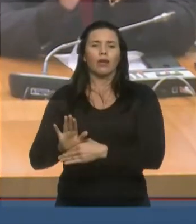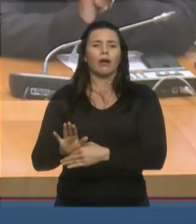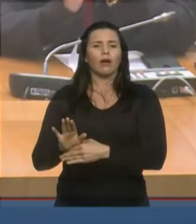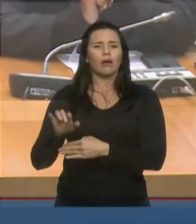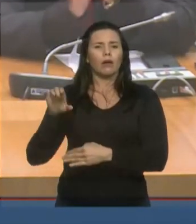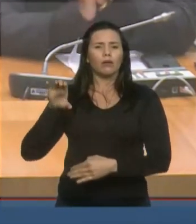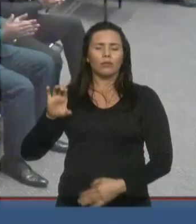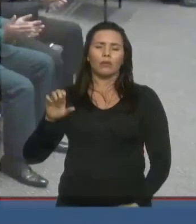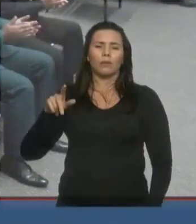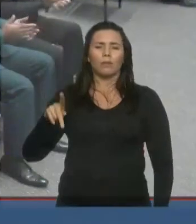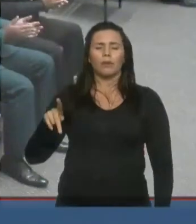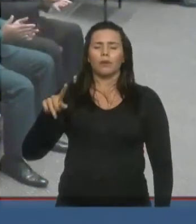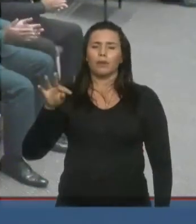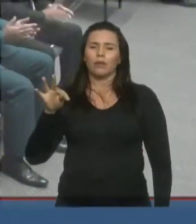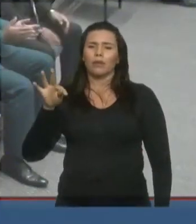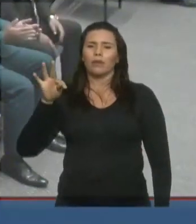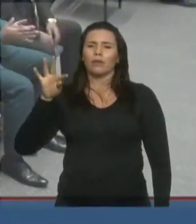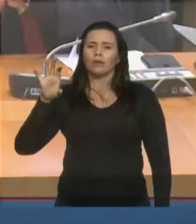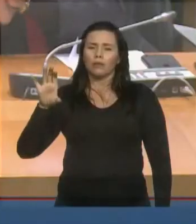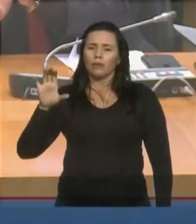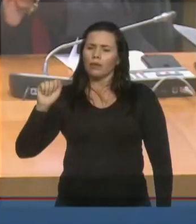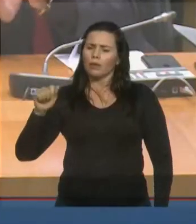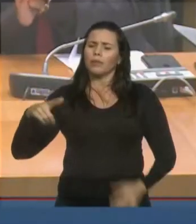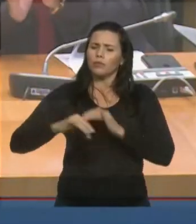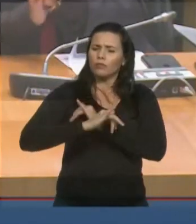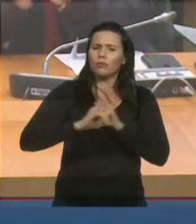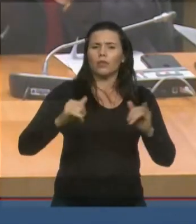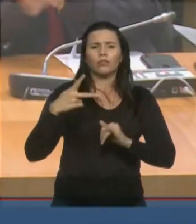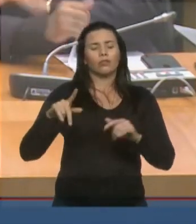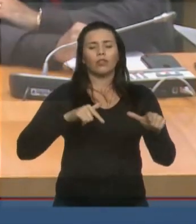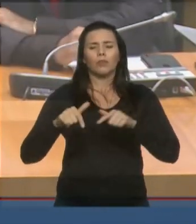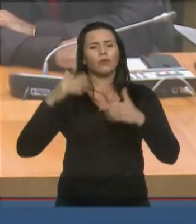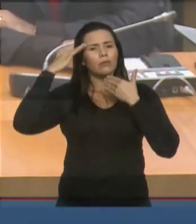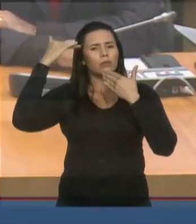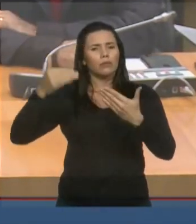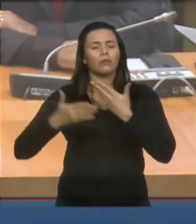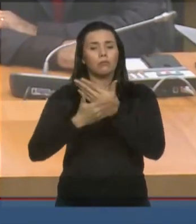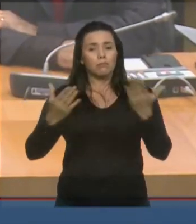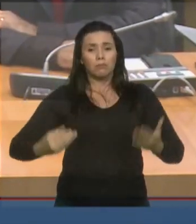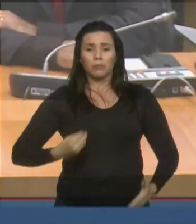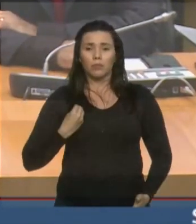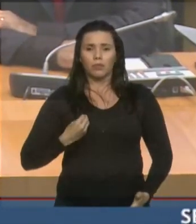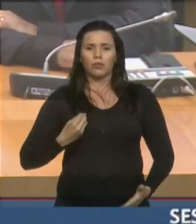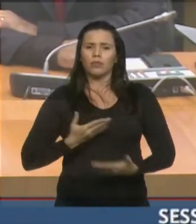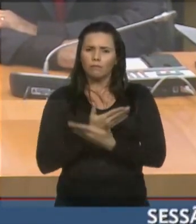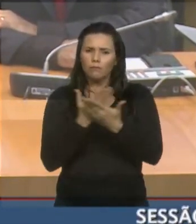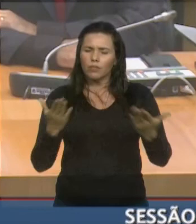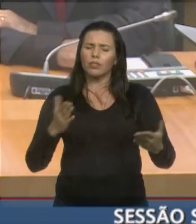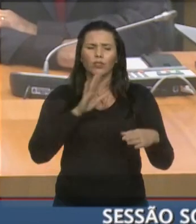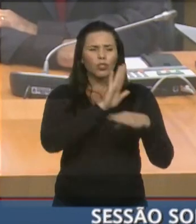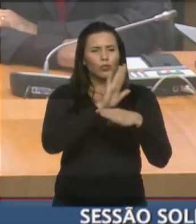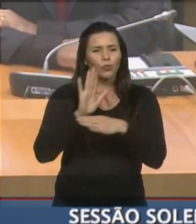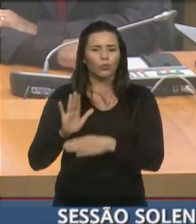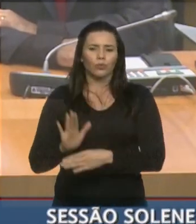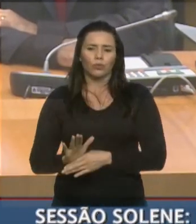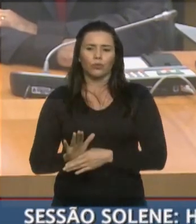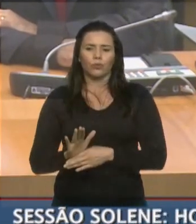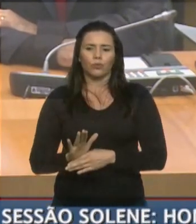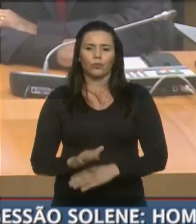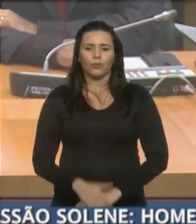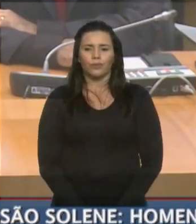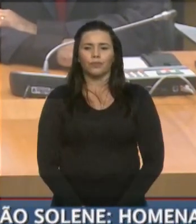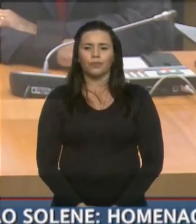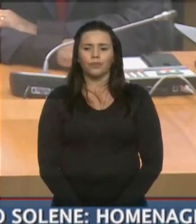divulgação. Agradeço a presença de todos, agradeço a todos os colaboradores que